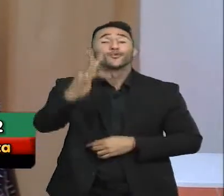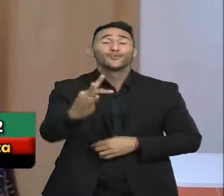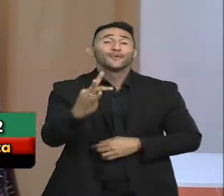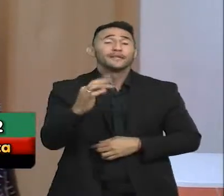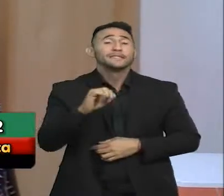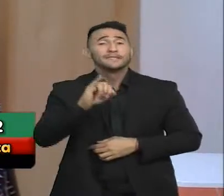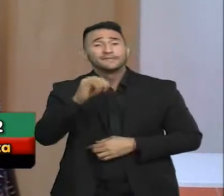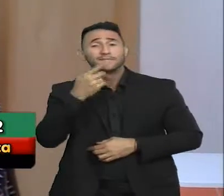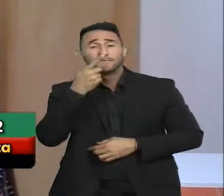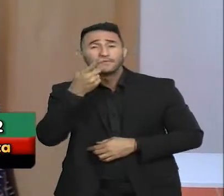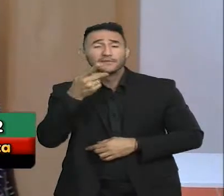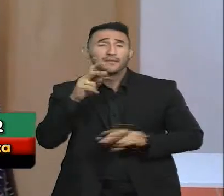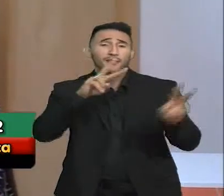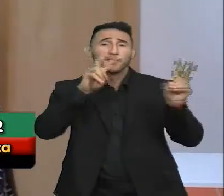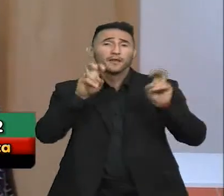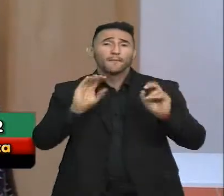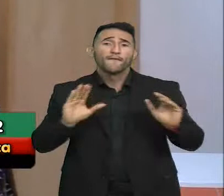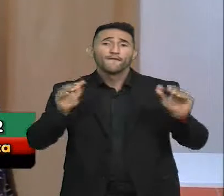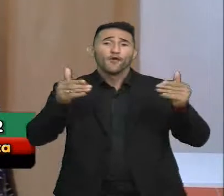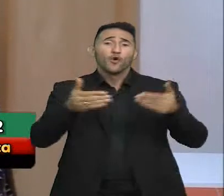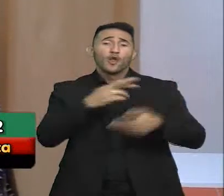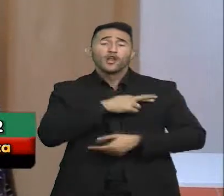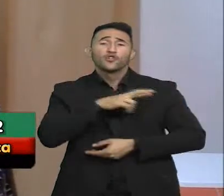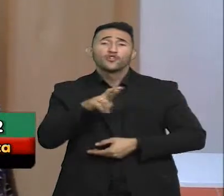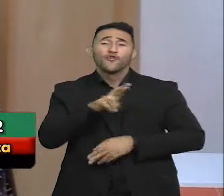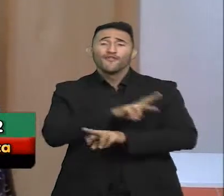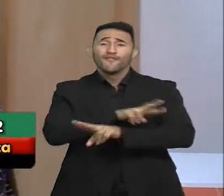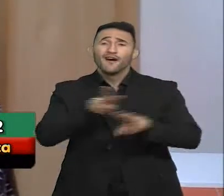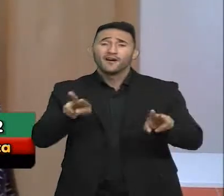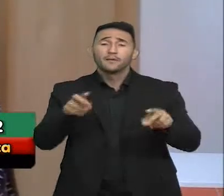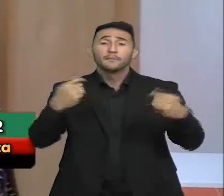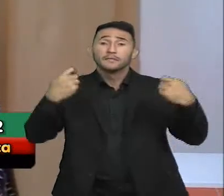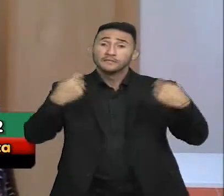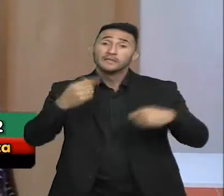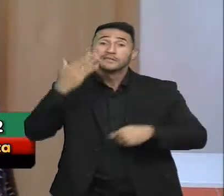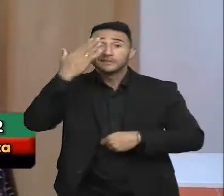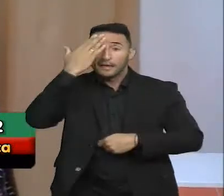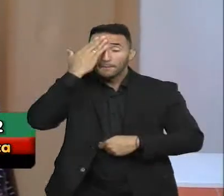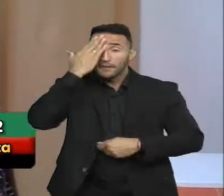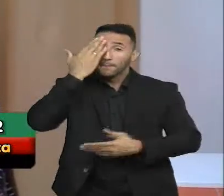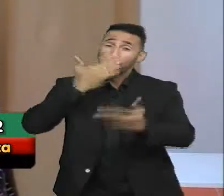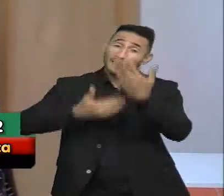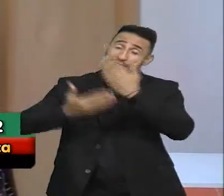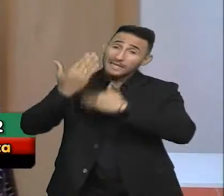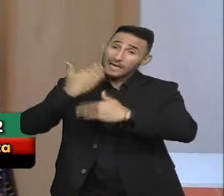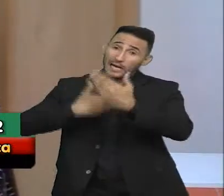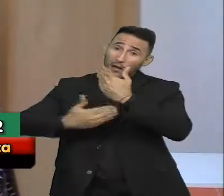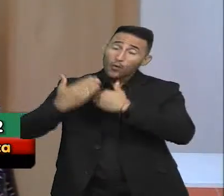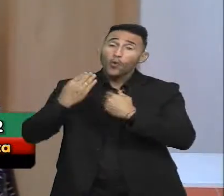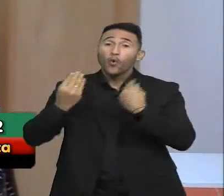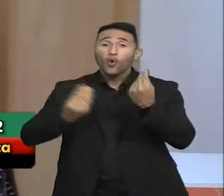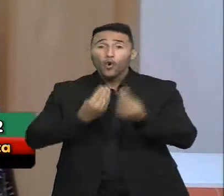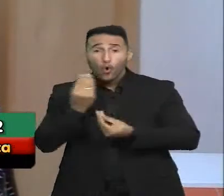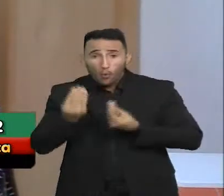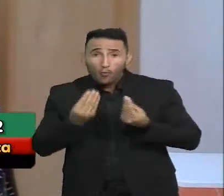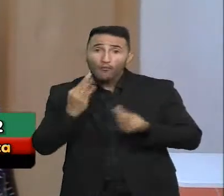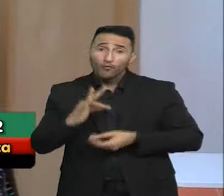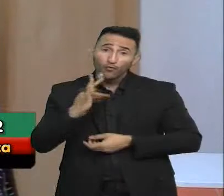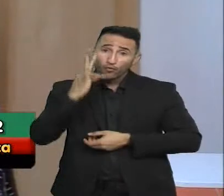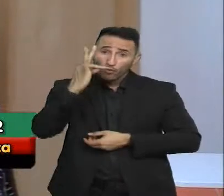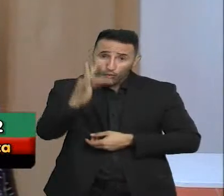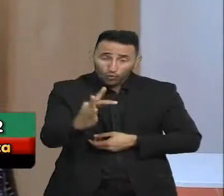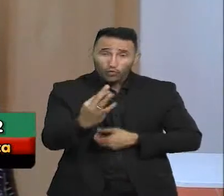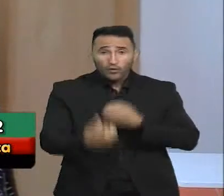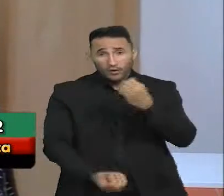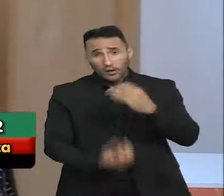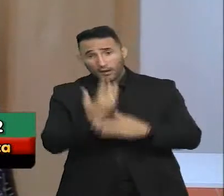fala do fórum interreligioso, é justamente a gente saber do nosso passado e que rumo a gente quer traçar da política